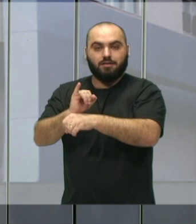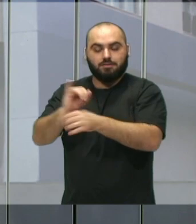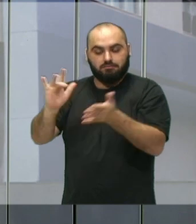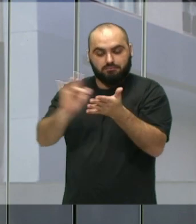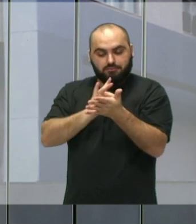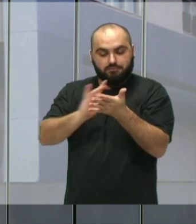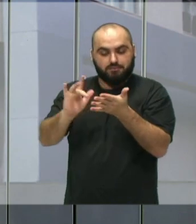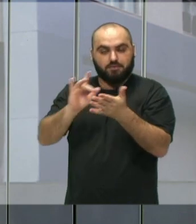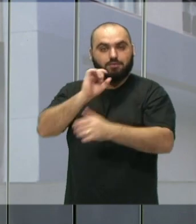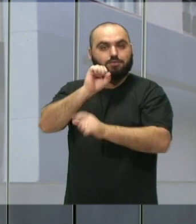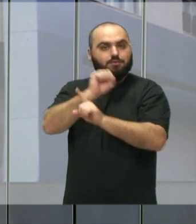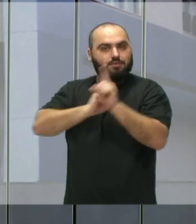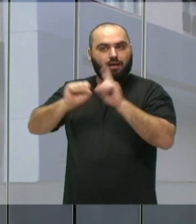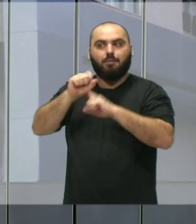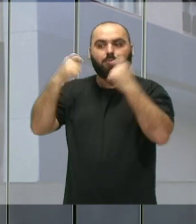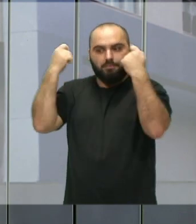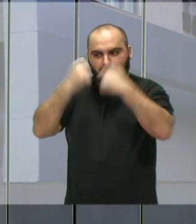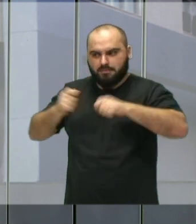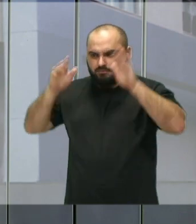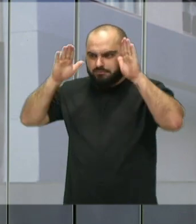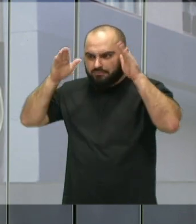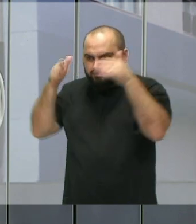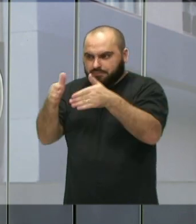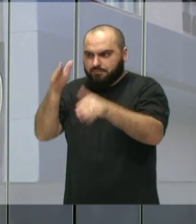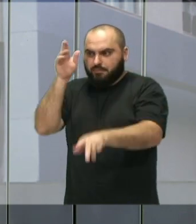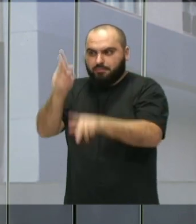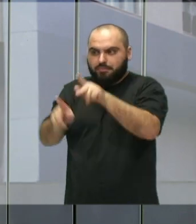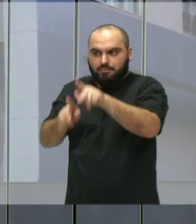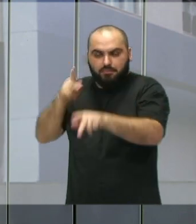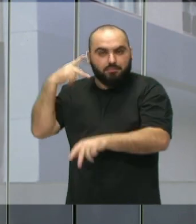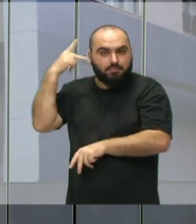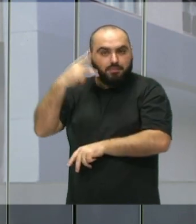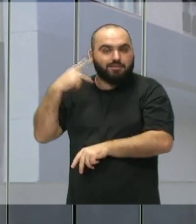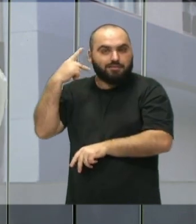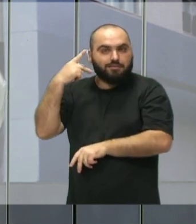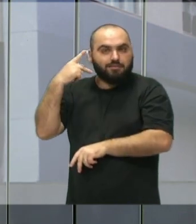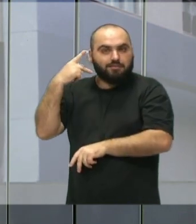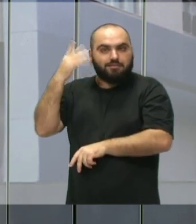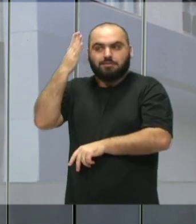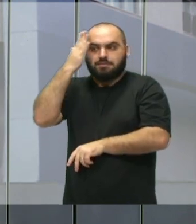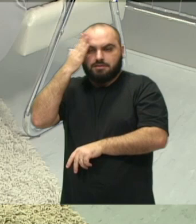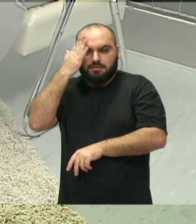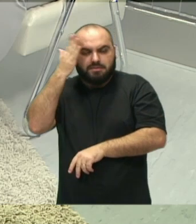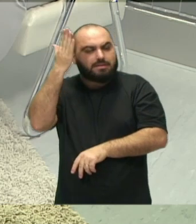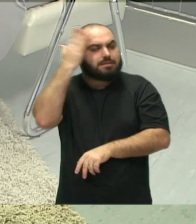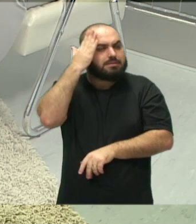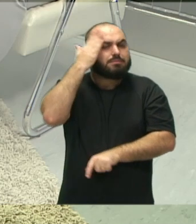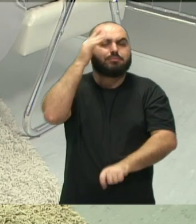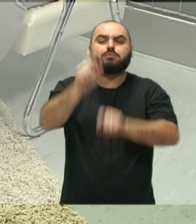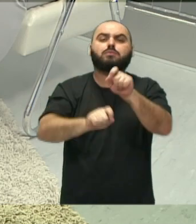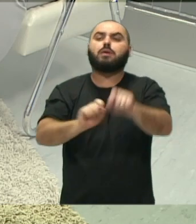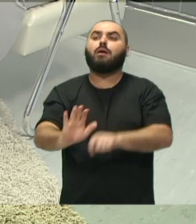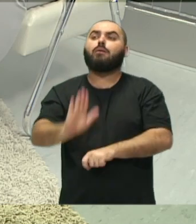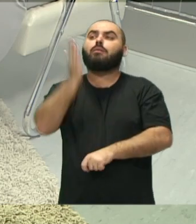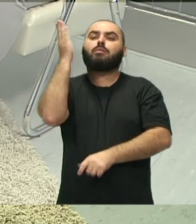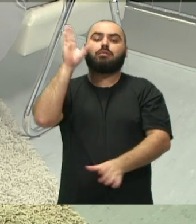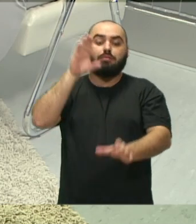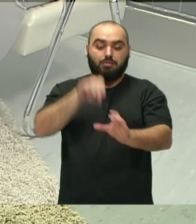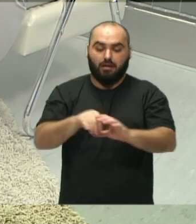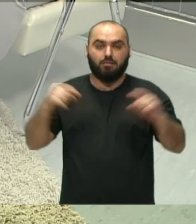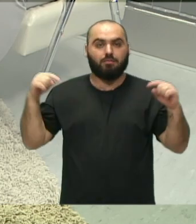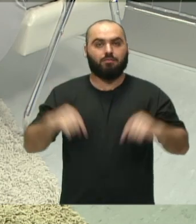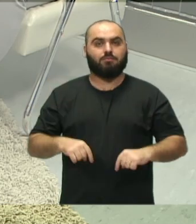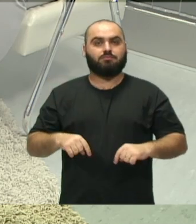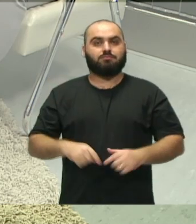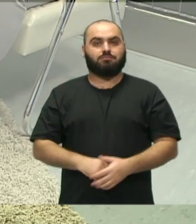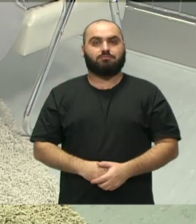que estar conectada no político, ela tem que estar conectada naquilo que acontece aqui dentro. Então, quando a sociedade